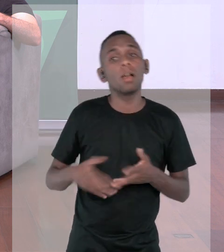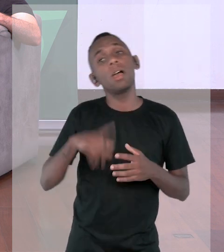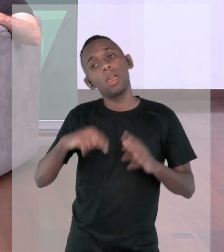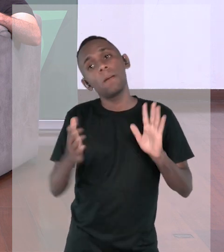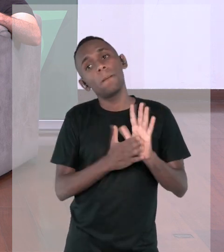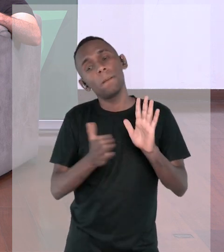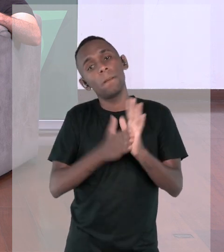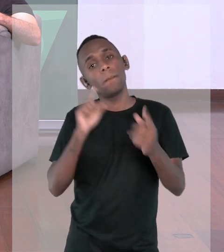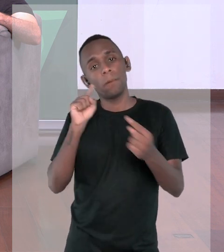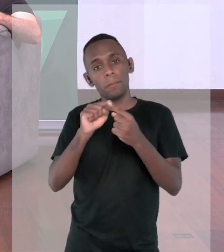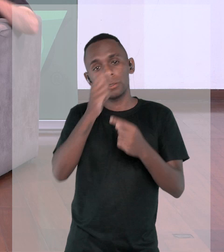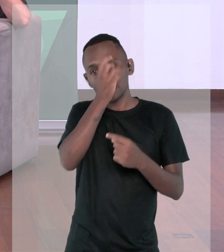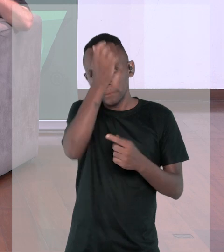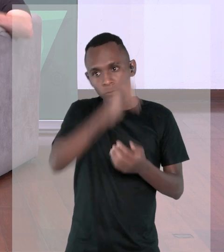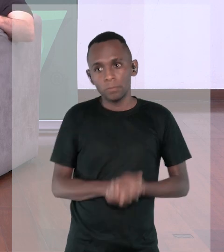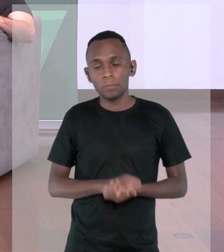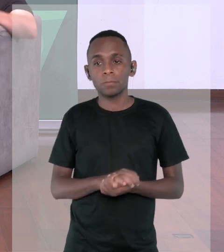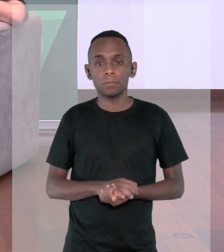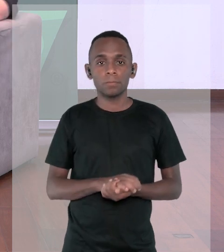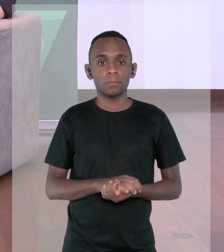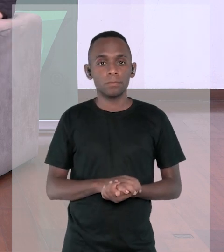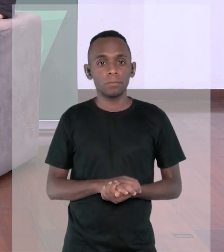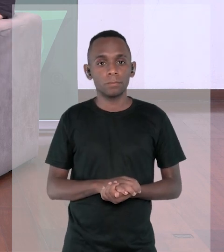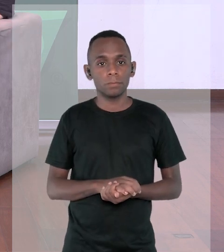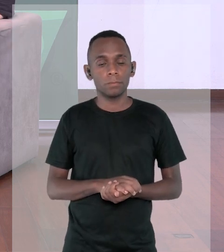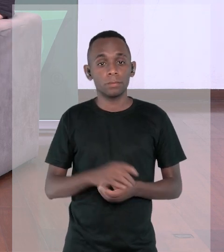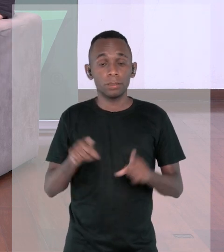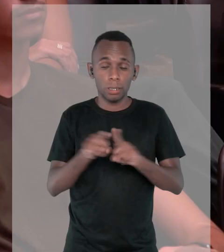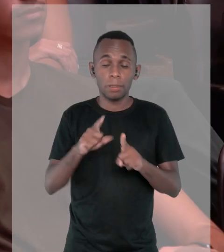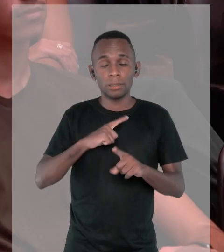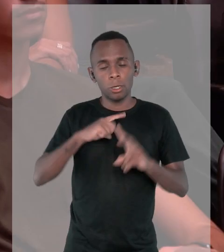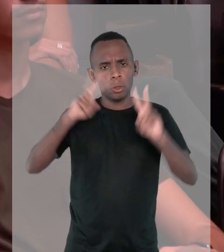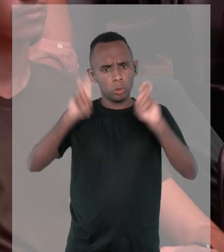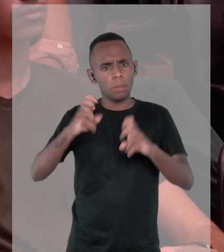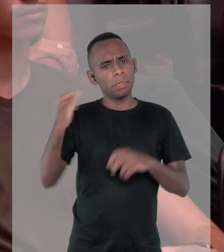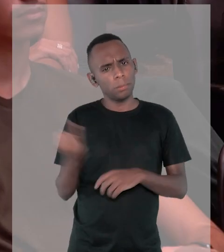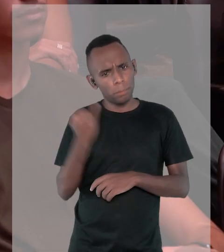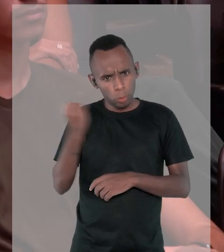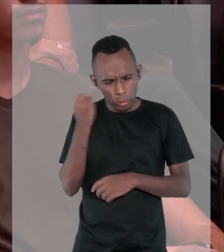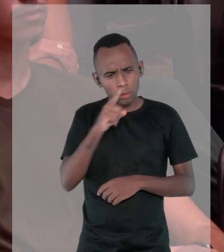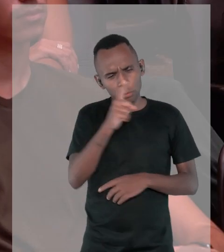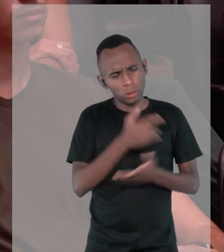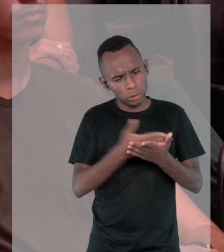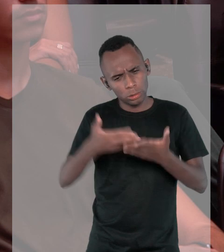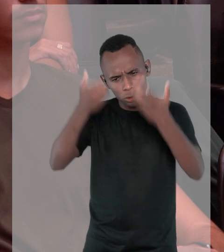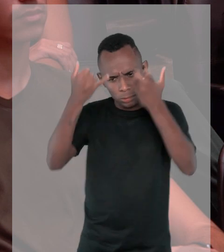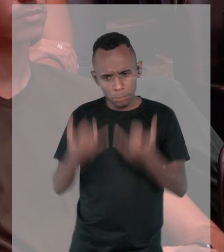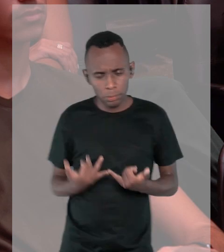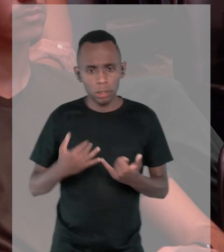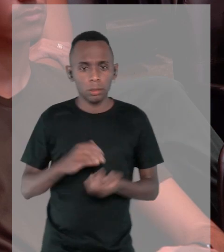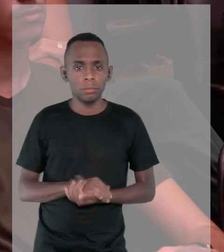é o propósito. Rafa, tem uma interseção interessante que você coloca desde o início, que